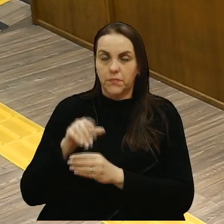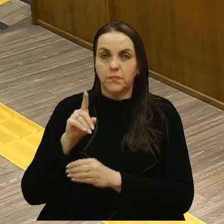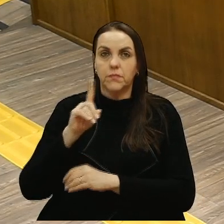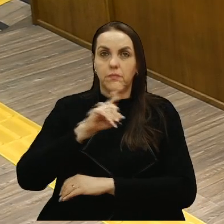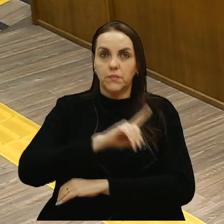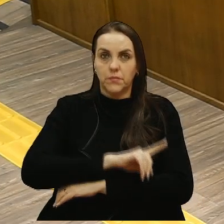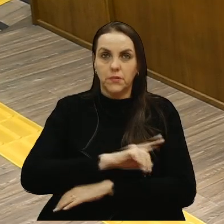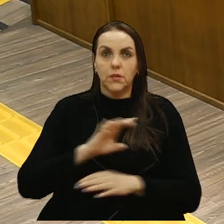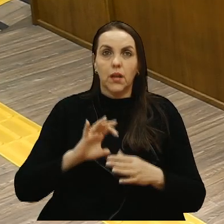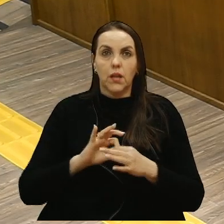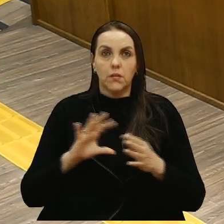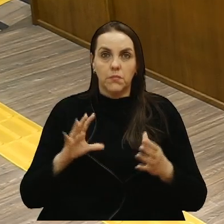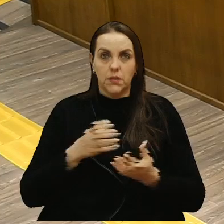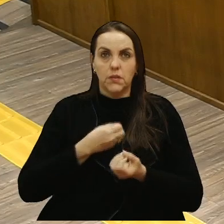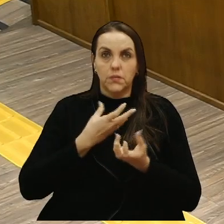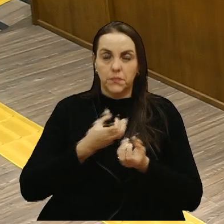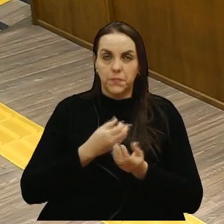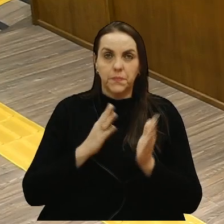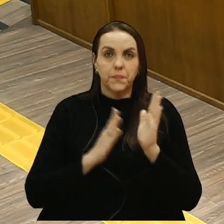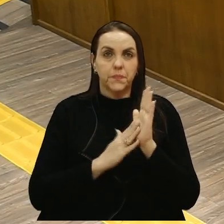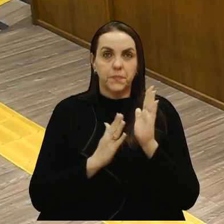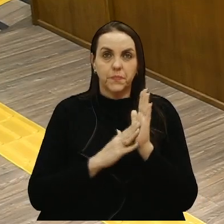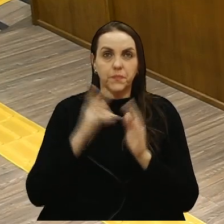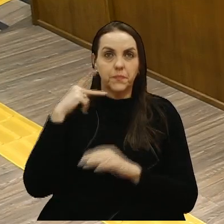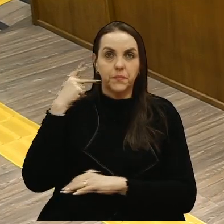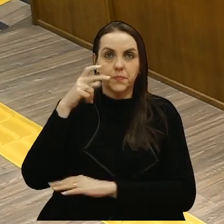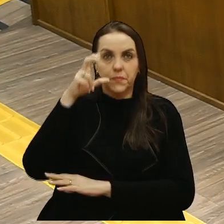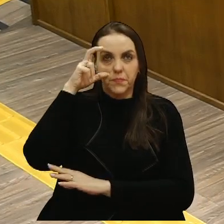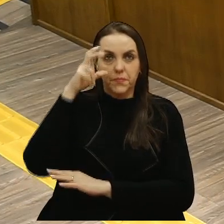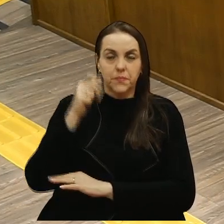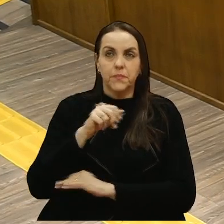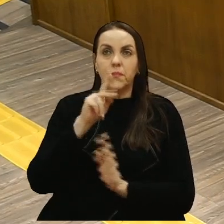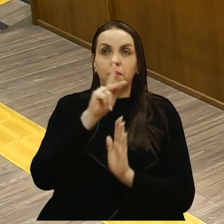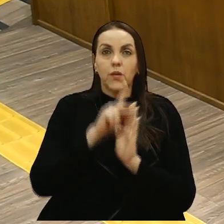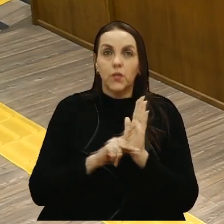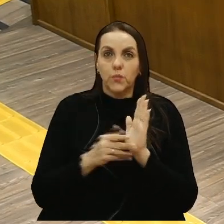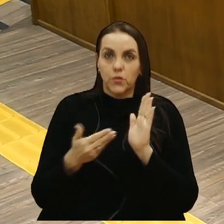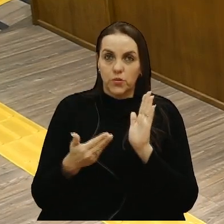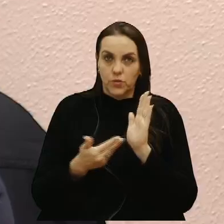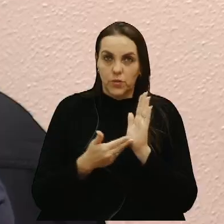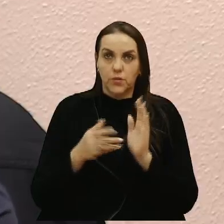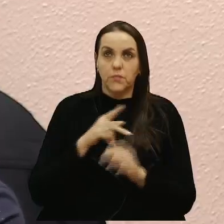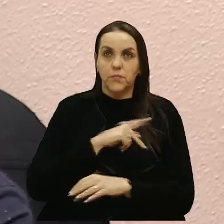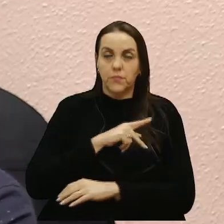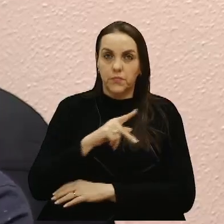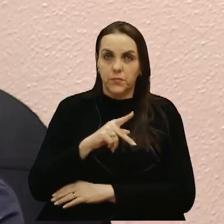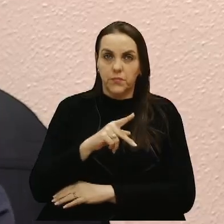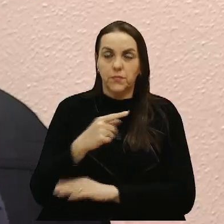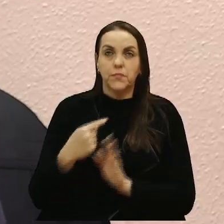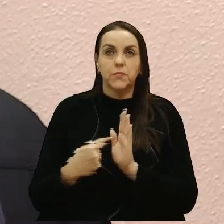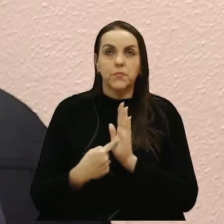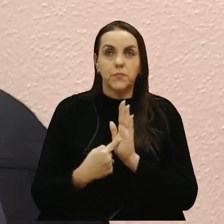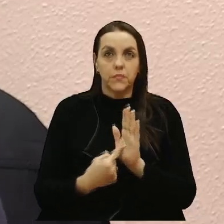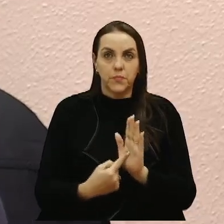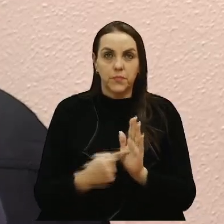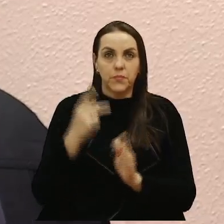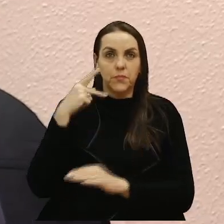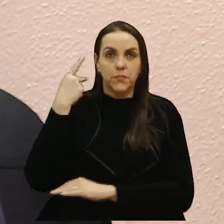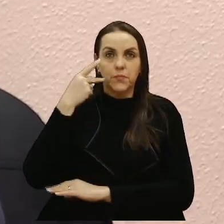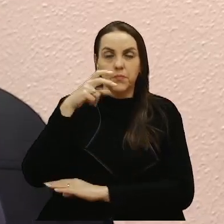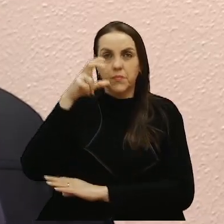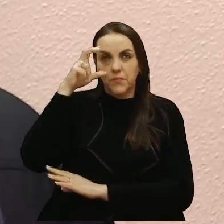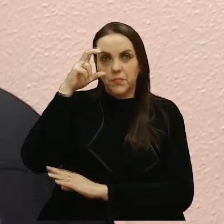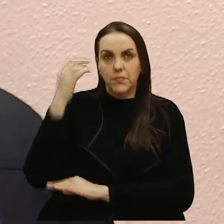da Liberdade de Expressão proposto pela vereadora Sandra. Esse projeto, senhor presidente, demonstra, a vereadora Sandra, a importância